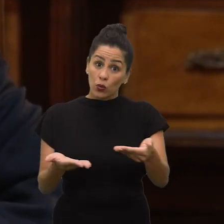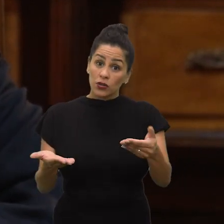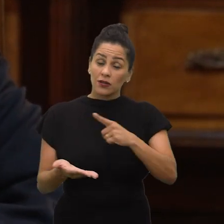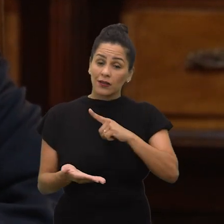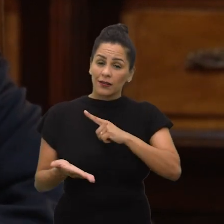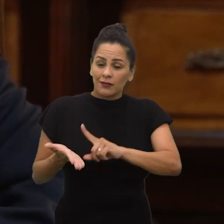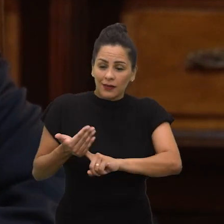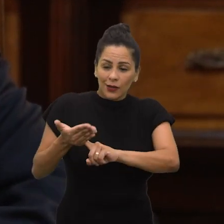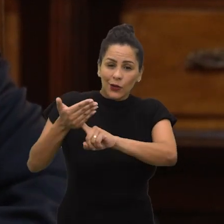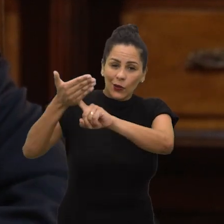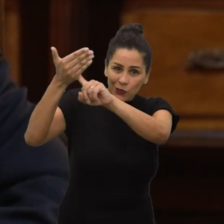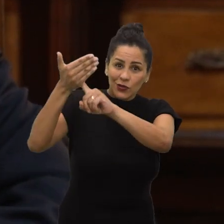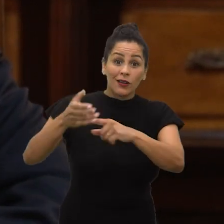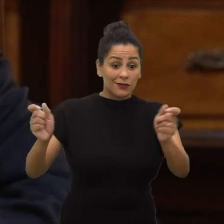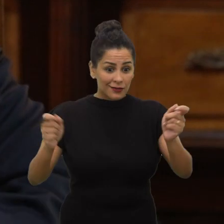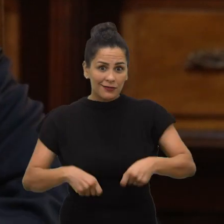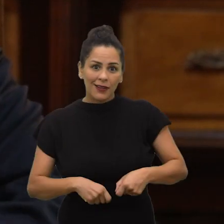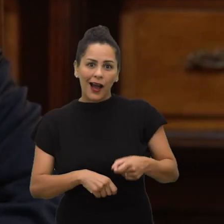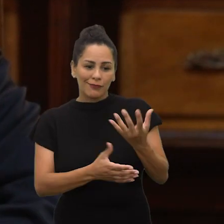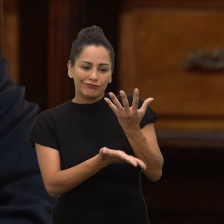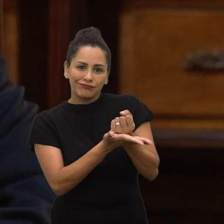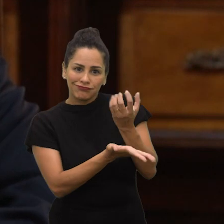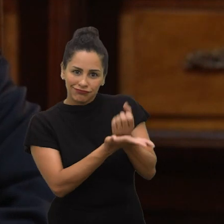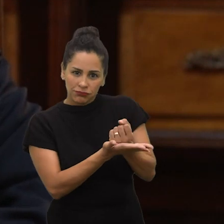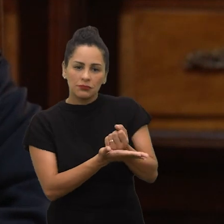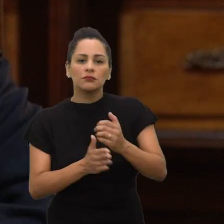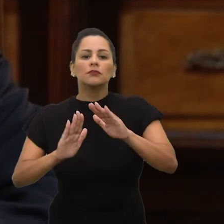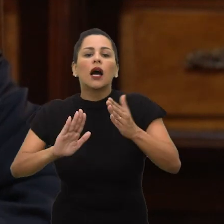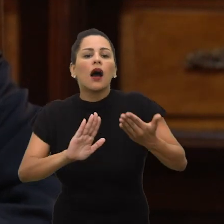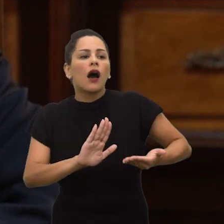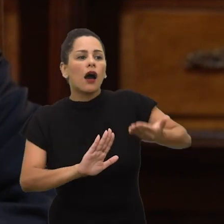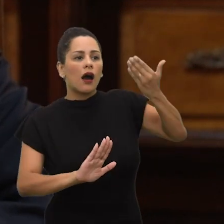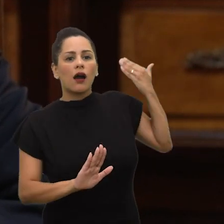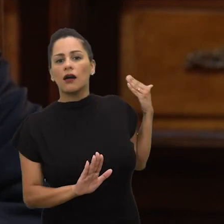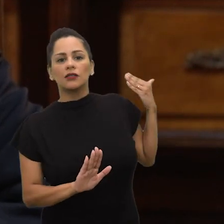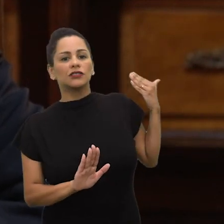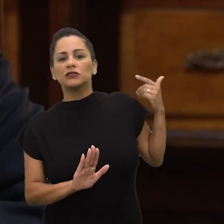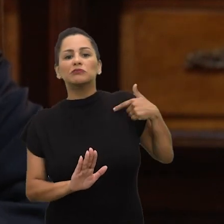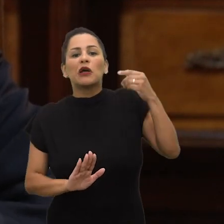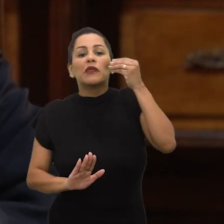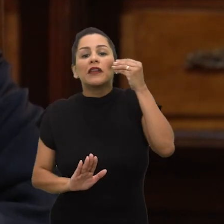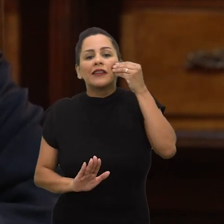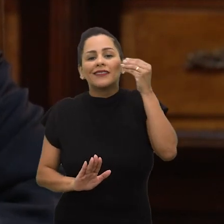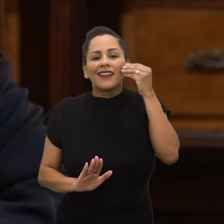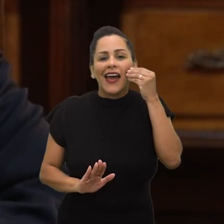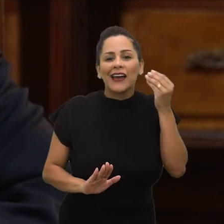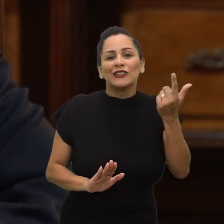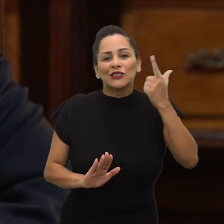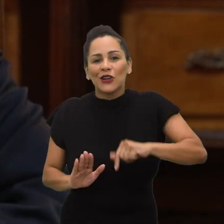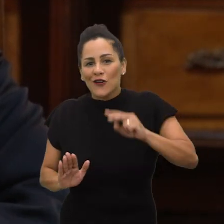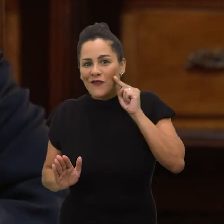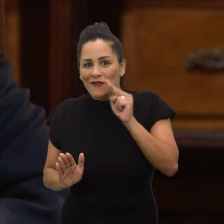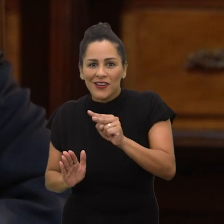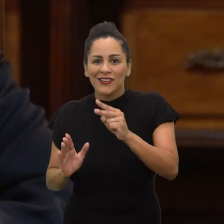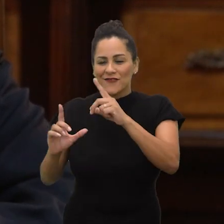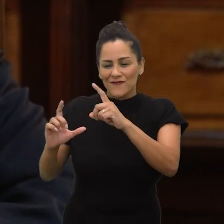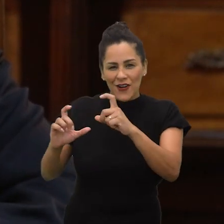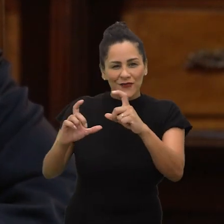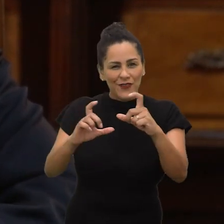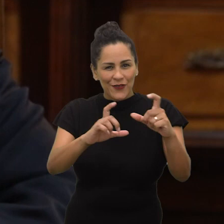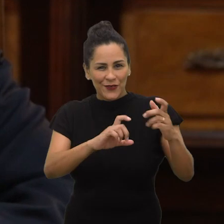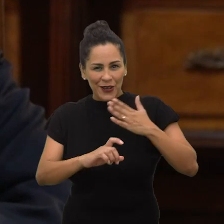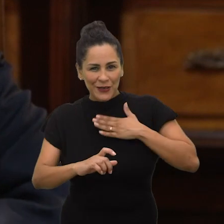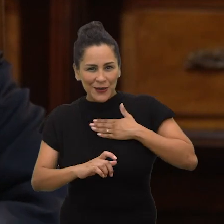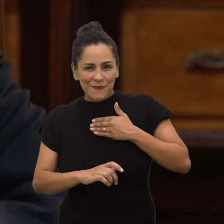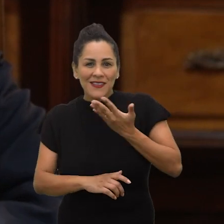permite a gravação mas há tempos atrás eu tentei resgatar algumas fotografias da minha